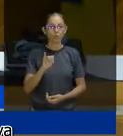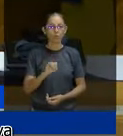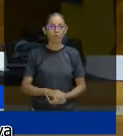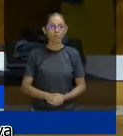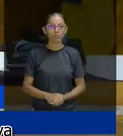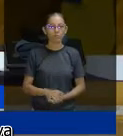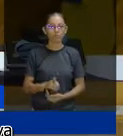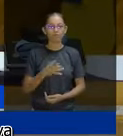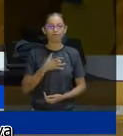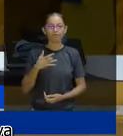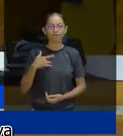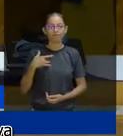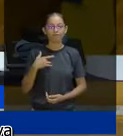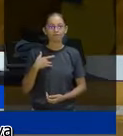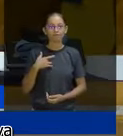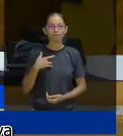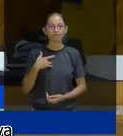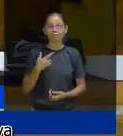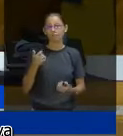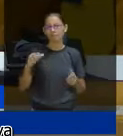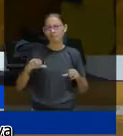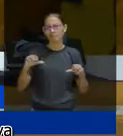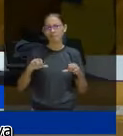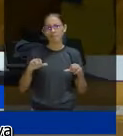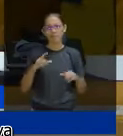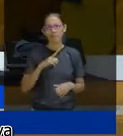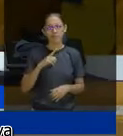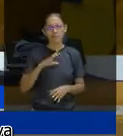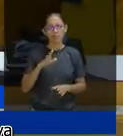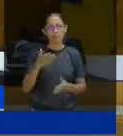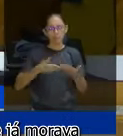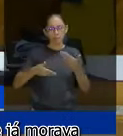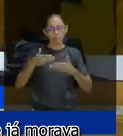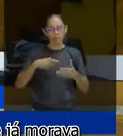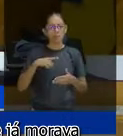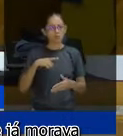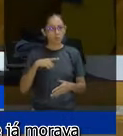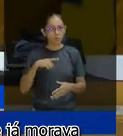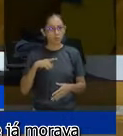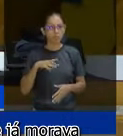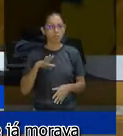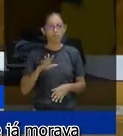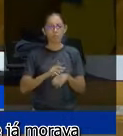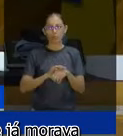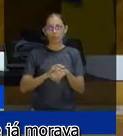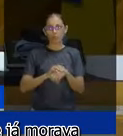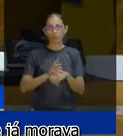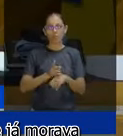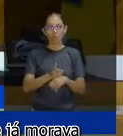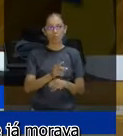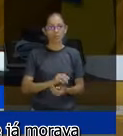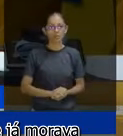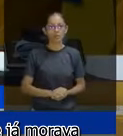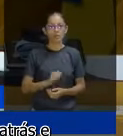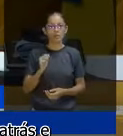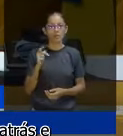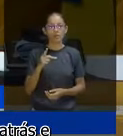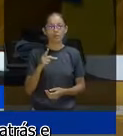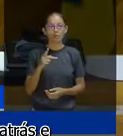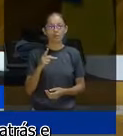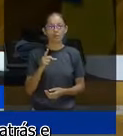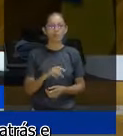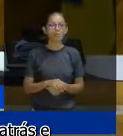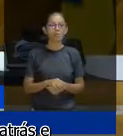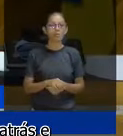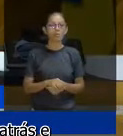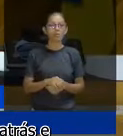bem debilitada, né, já estava se curando, estava se cuidando no Rio de Janeiro, onde já morava desde que se aposentou há